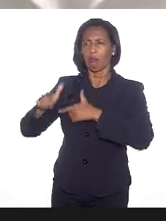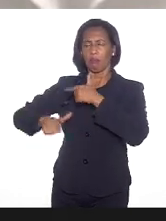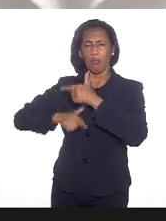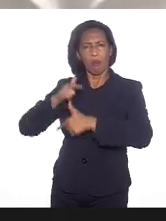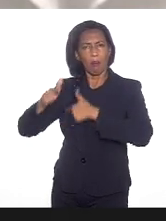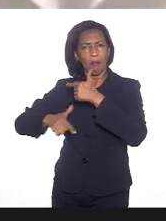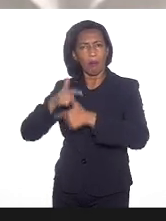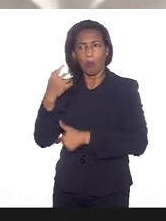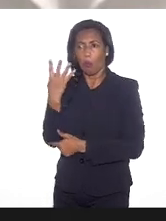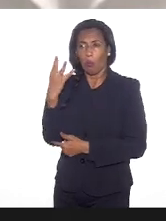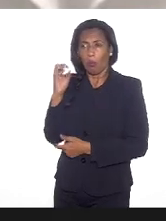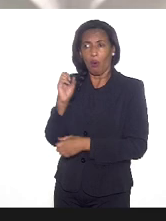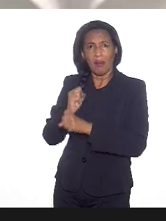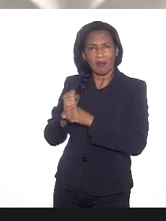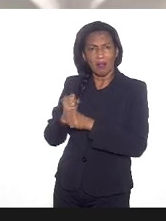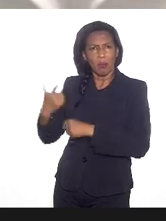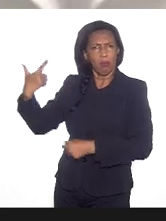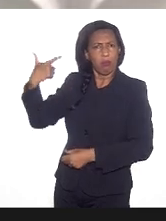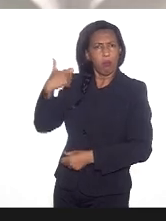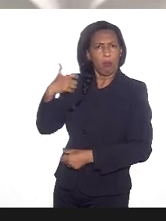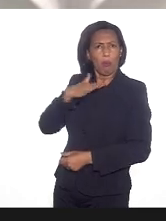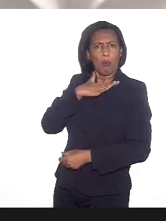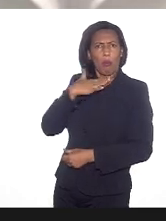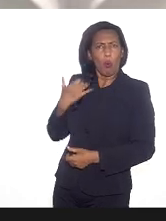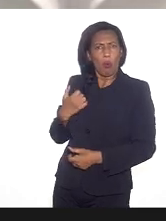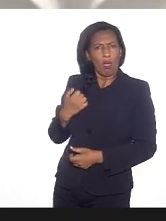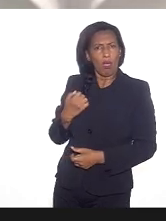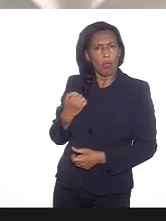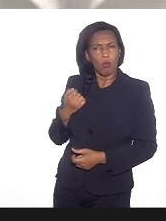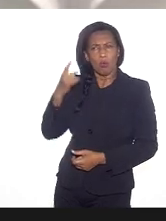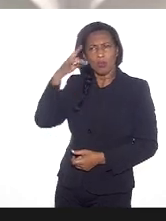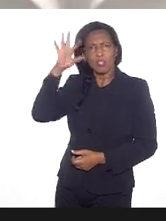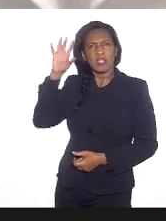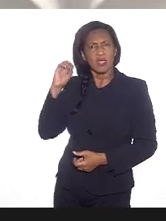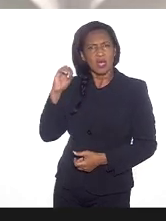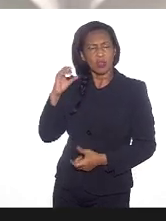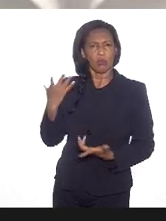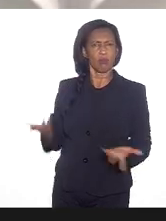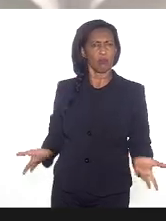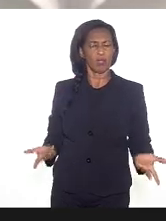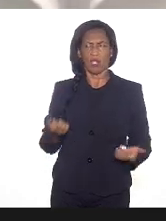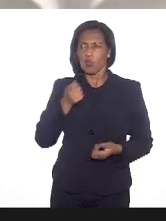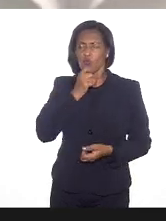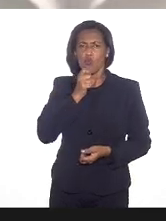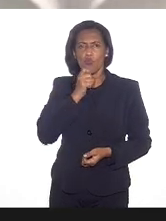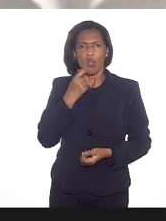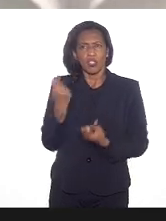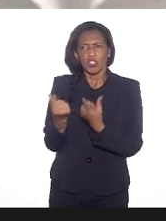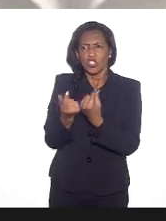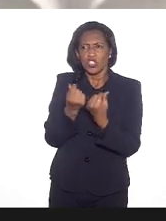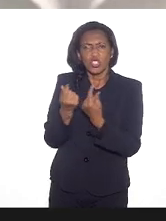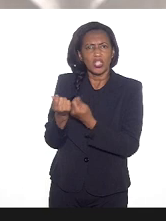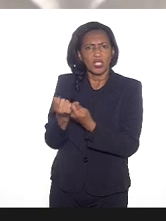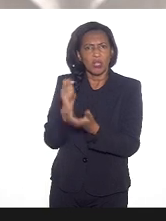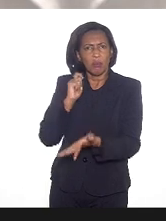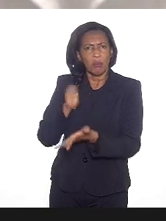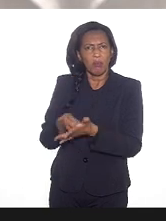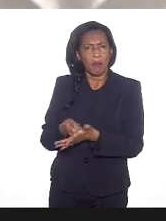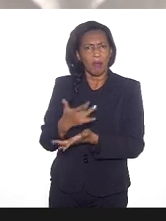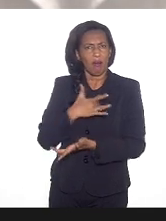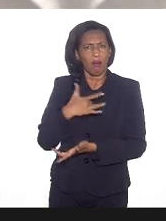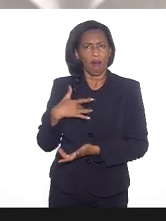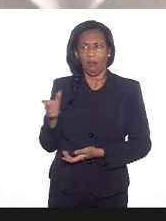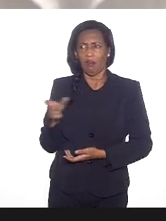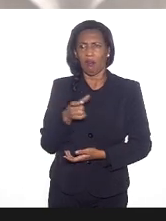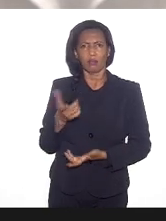Civil, foi morto, morreu cedo em razão do estresse e agora ela não tem dinheiro para pagar o seu plano de saúde. Nós não